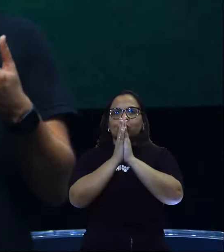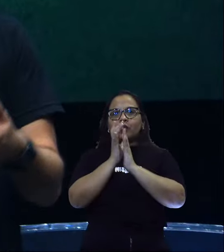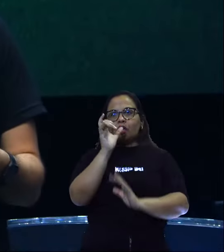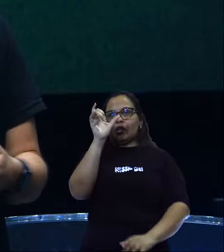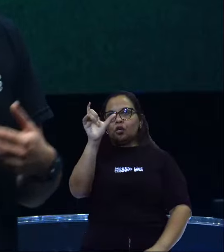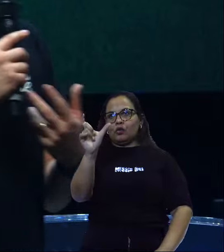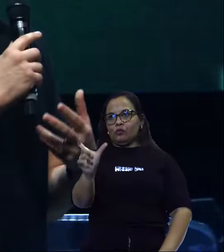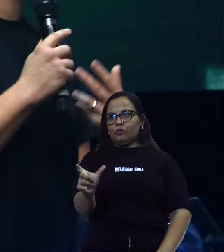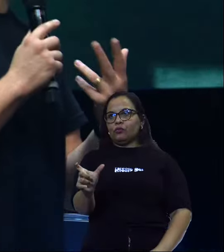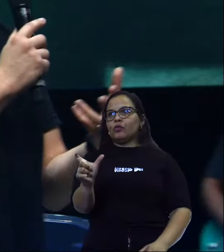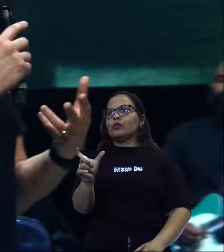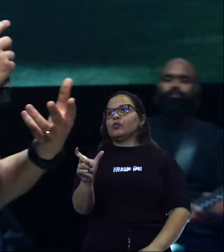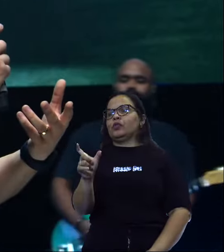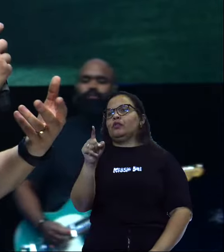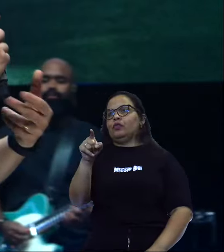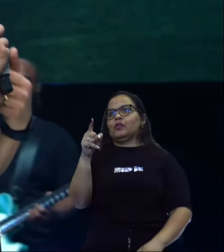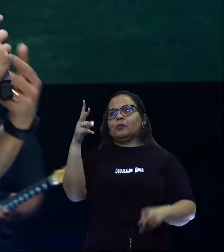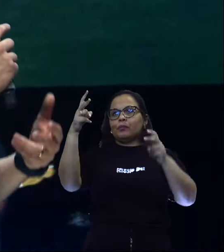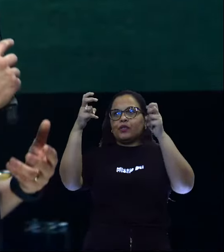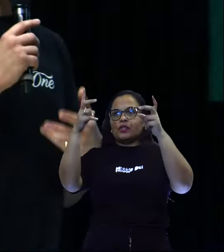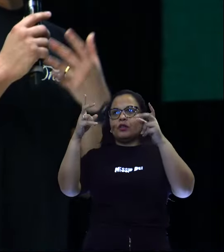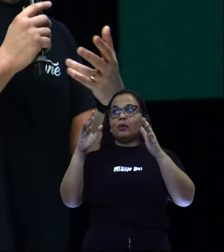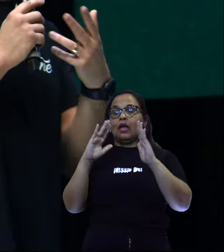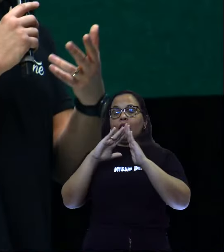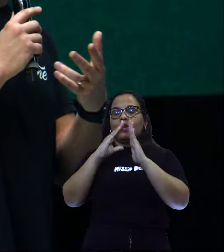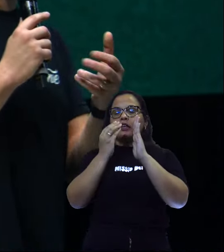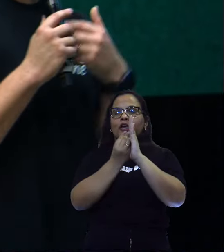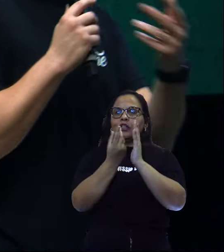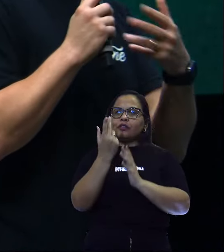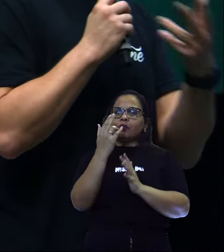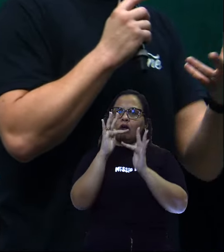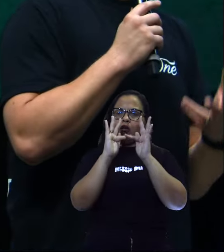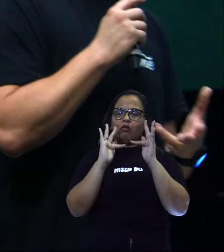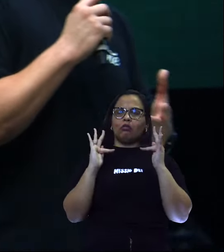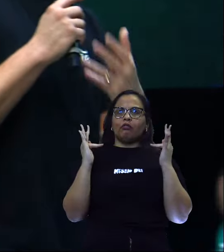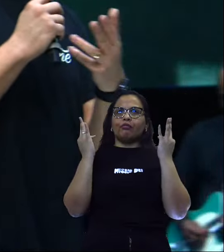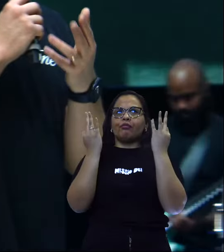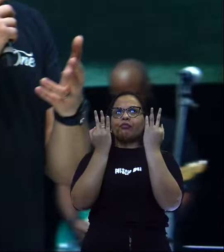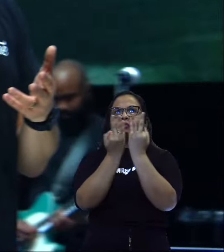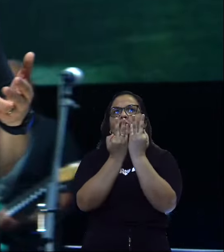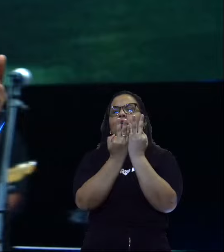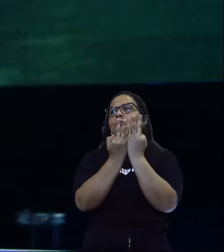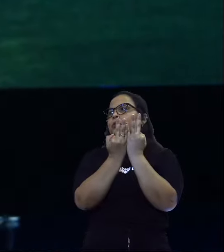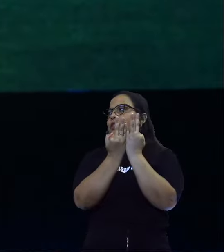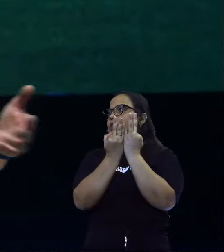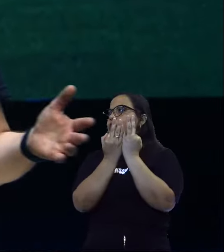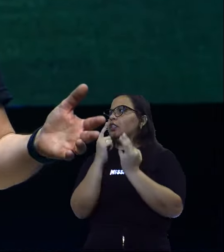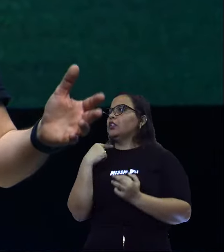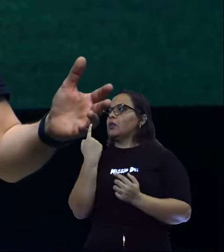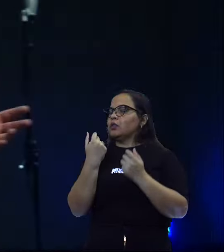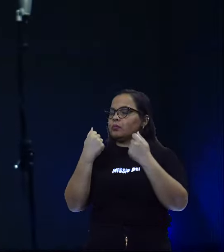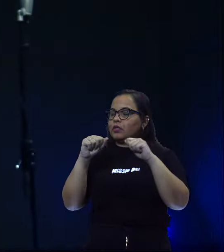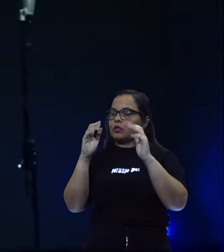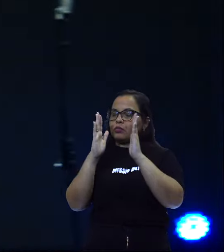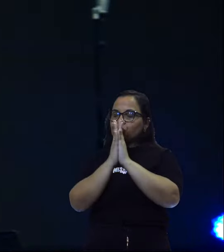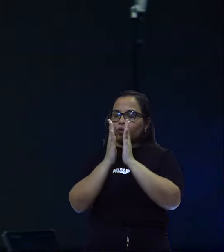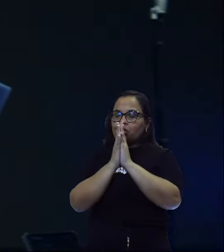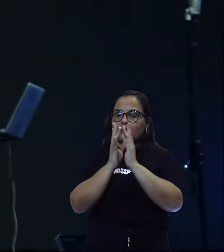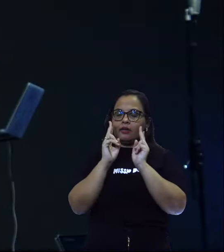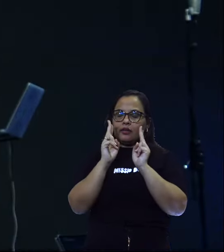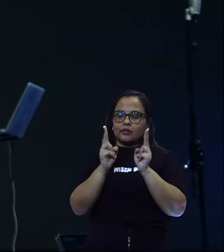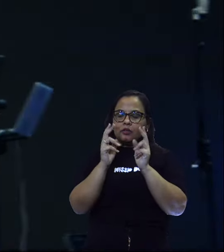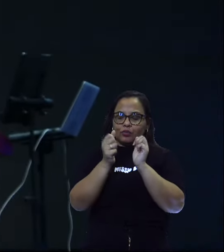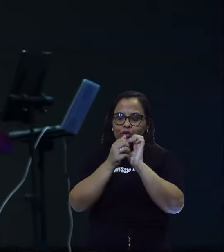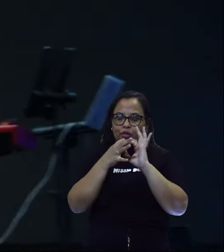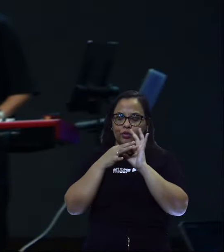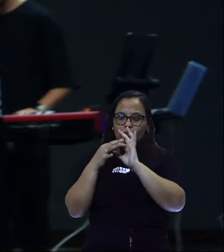Igreja é uma família, é sobre isso, a gente poder contar uns com os outros, orar uns pelos outros cada vez mais. Senhor, obrigado por esse tempo maravilhoso